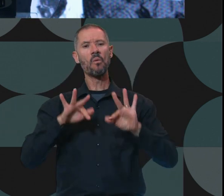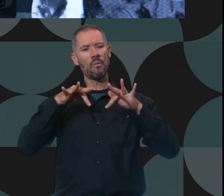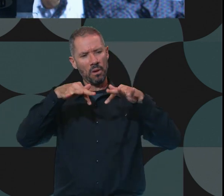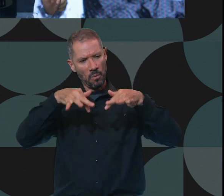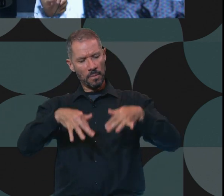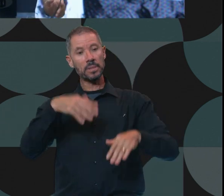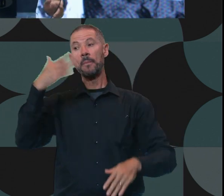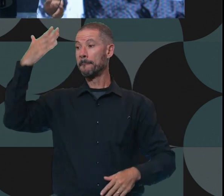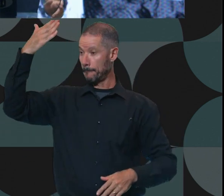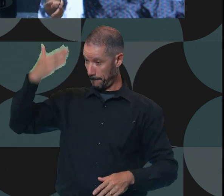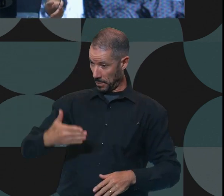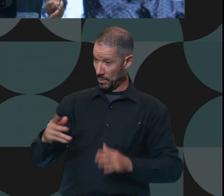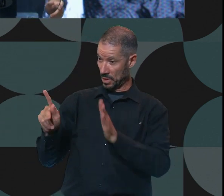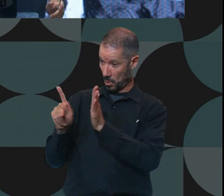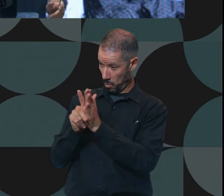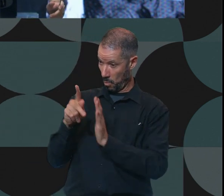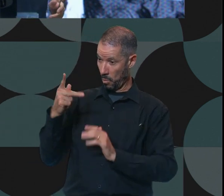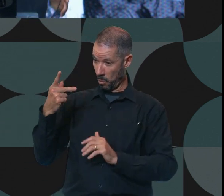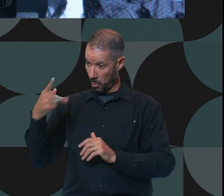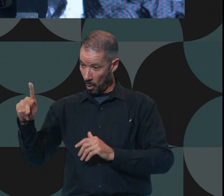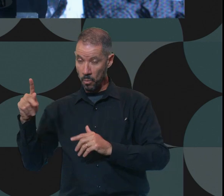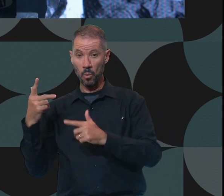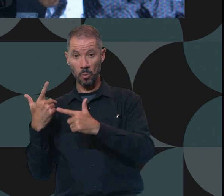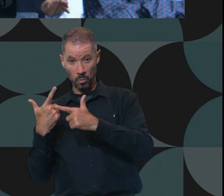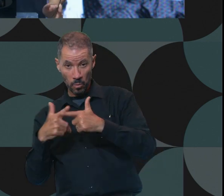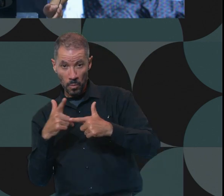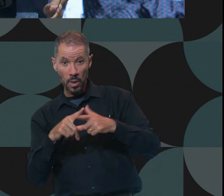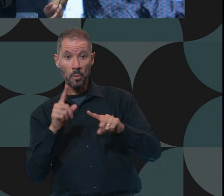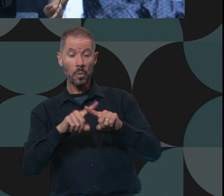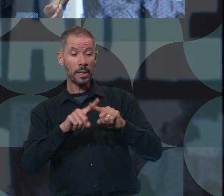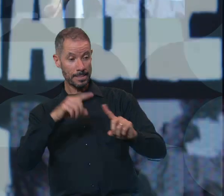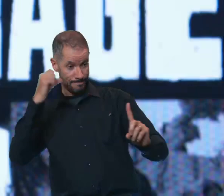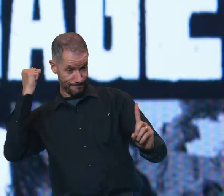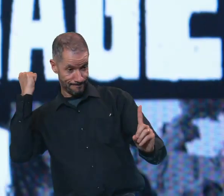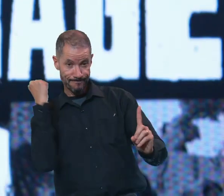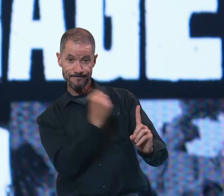está provando do seu próprio remédio, porque é assassino.